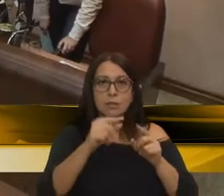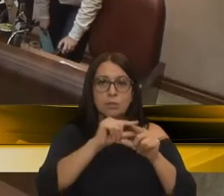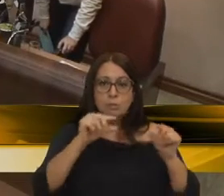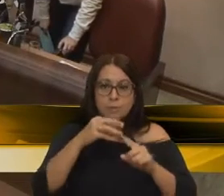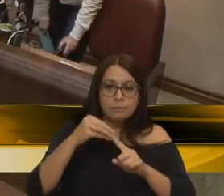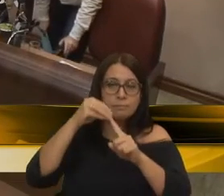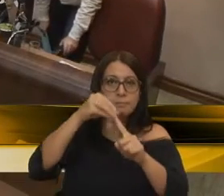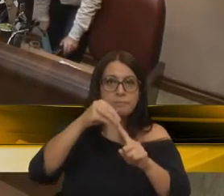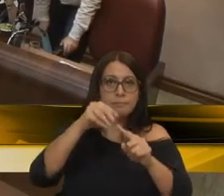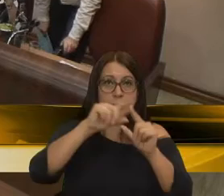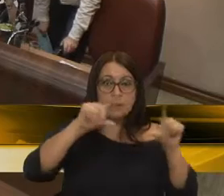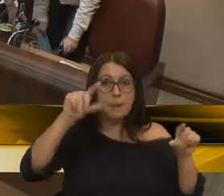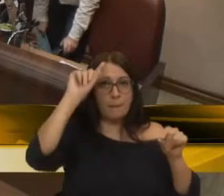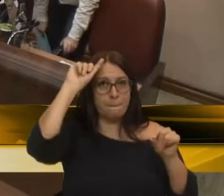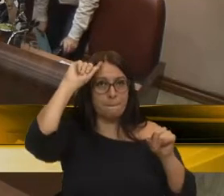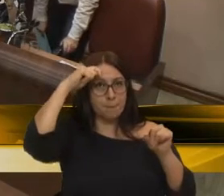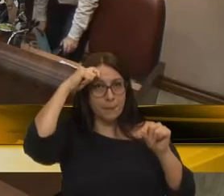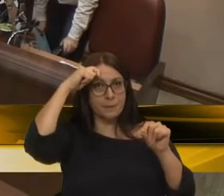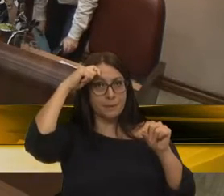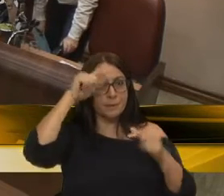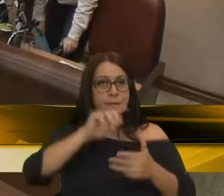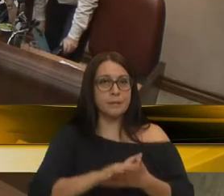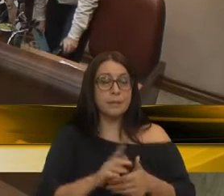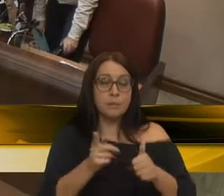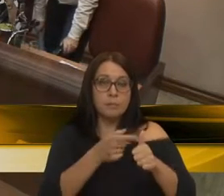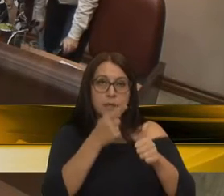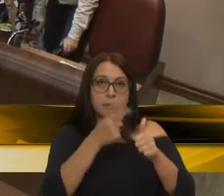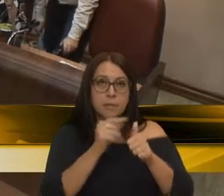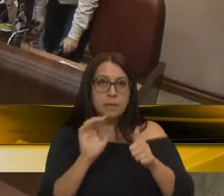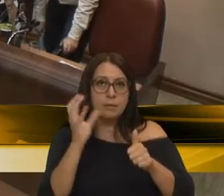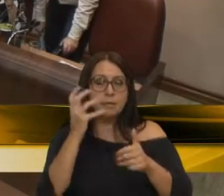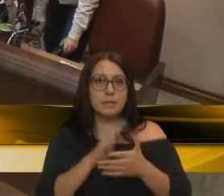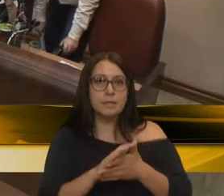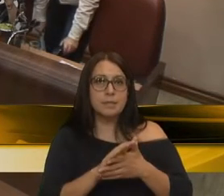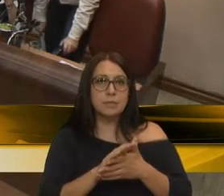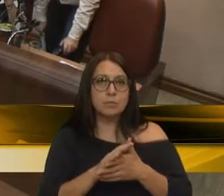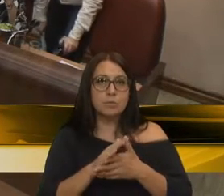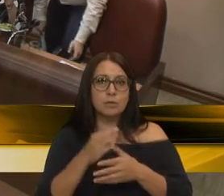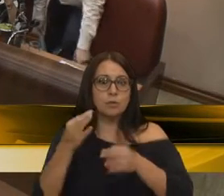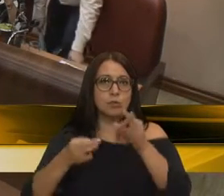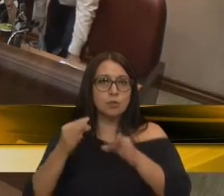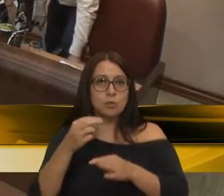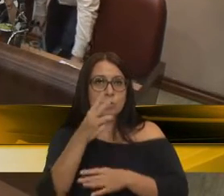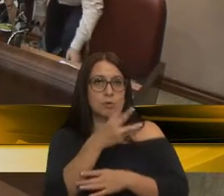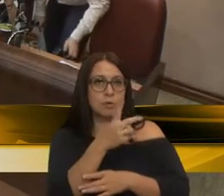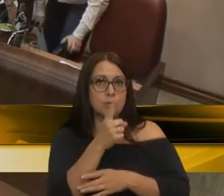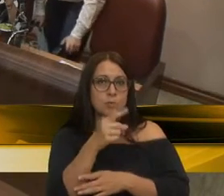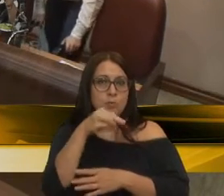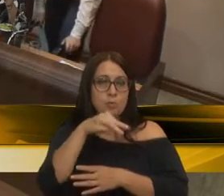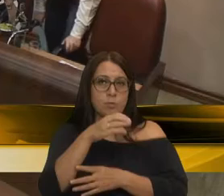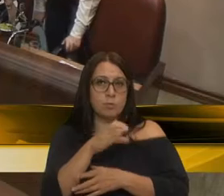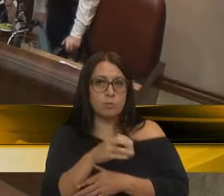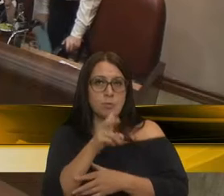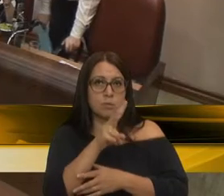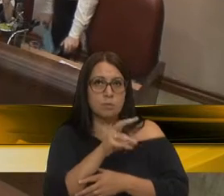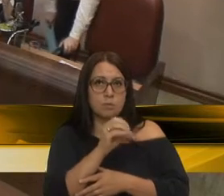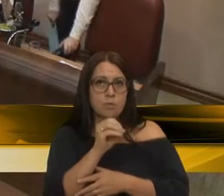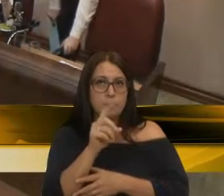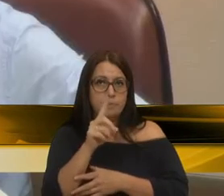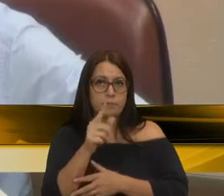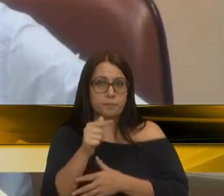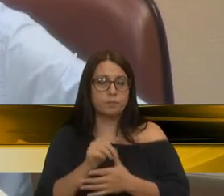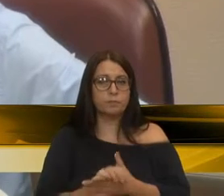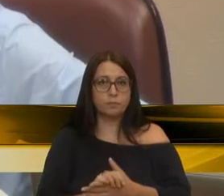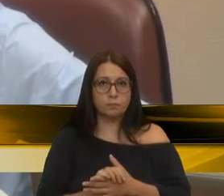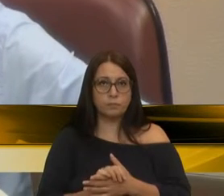em primeira decisão liminar em 31 de março de 2017